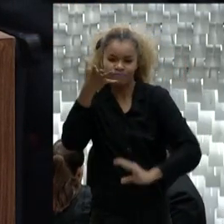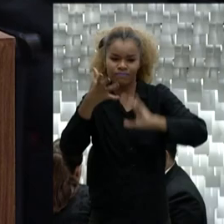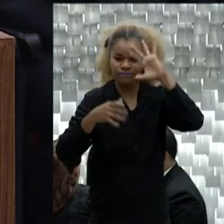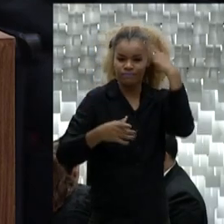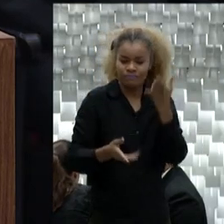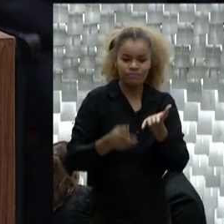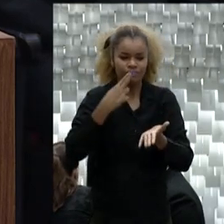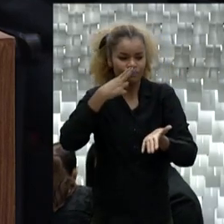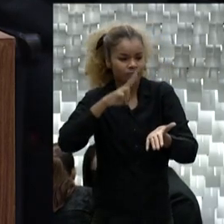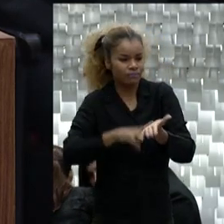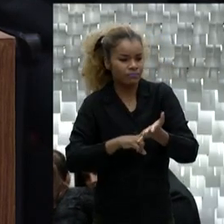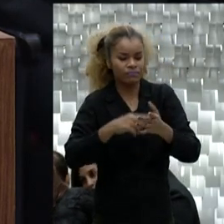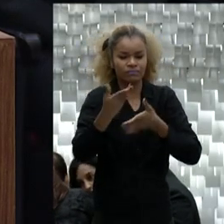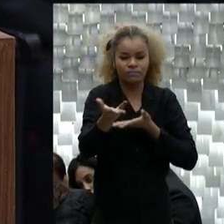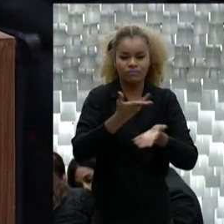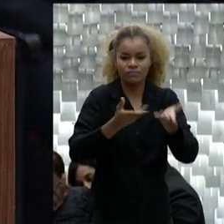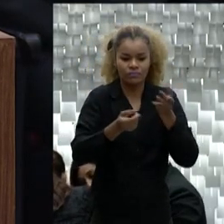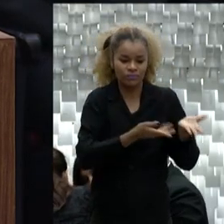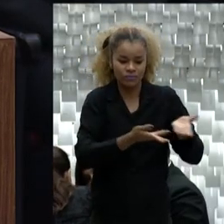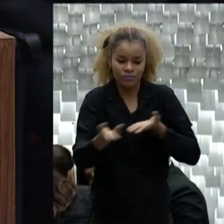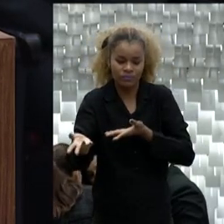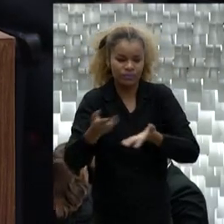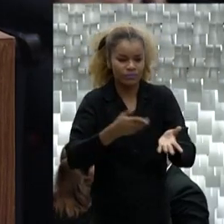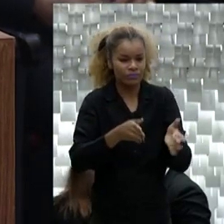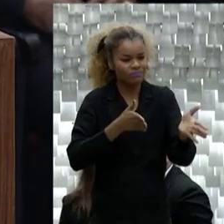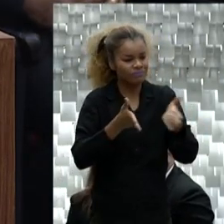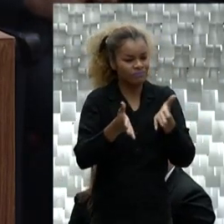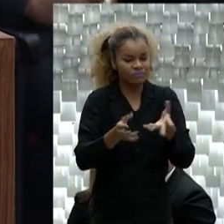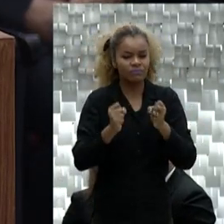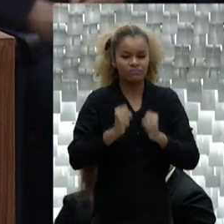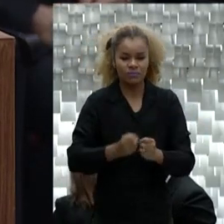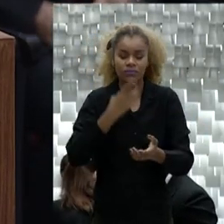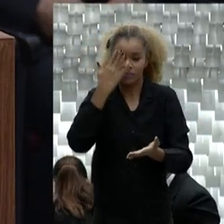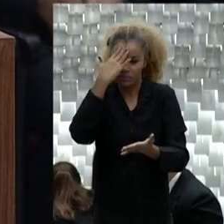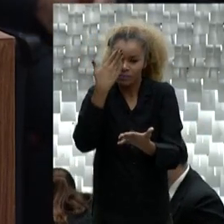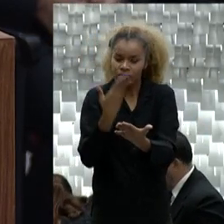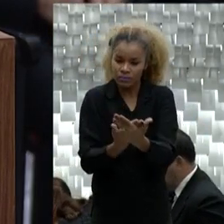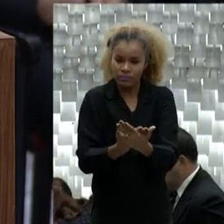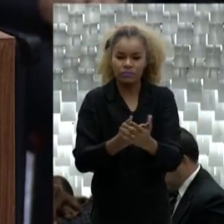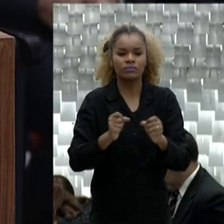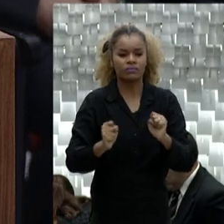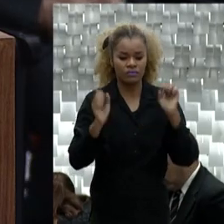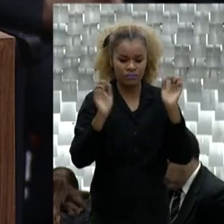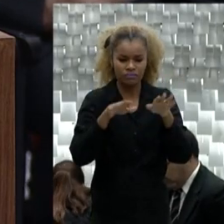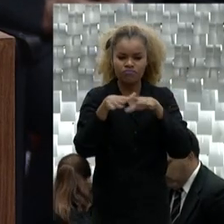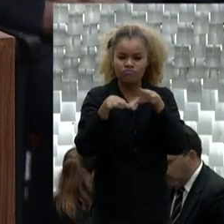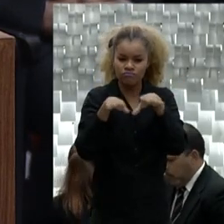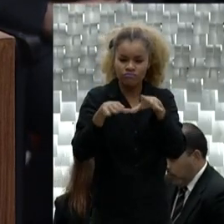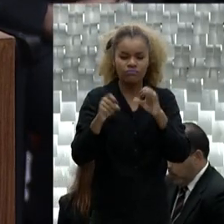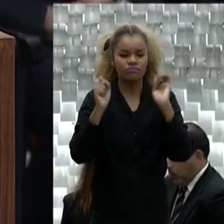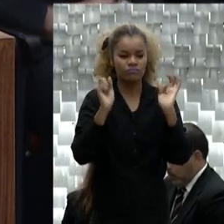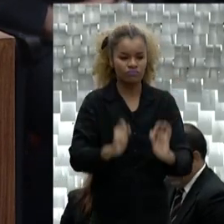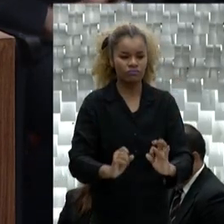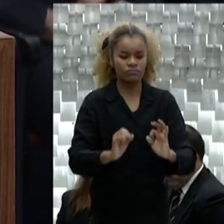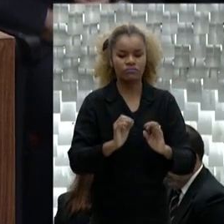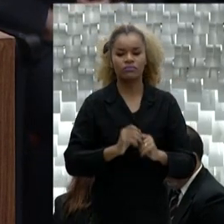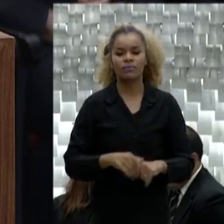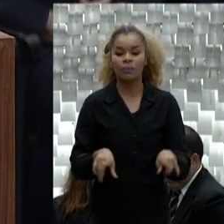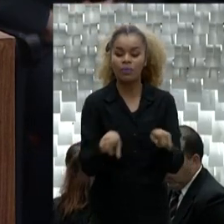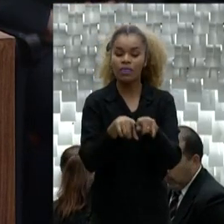postais e logísticas acessíveis, confiáveis e competitivas, e